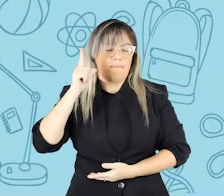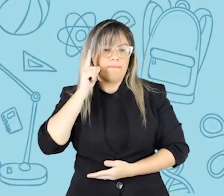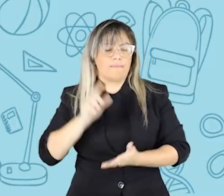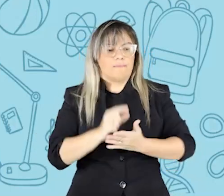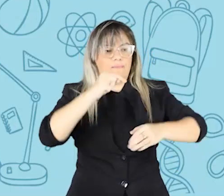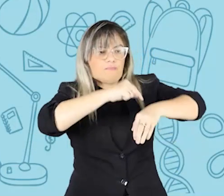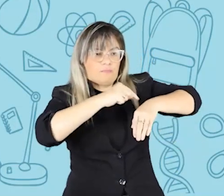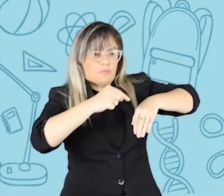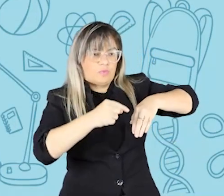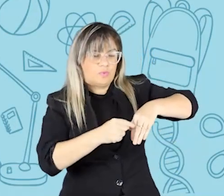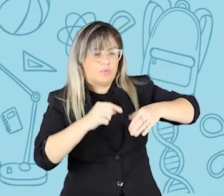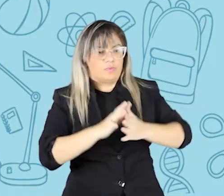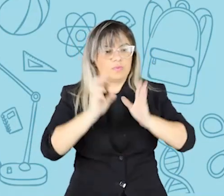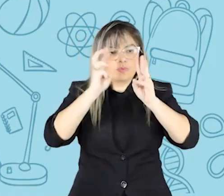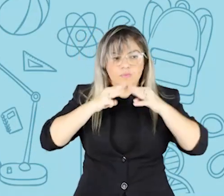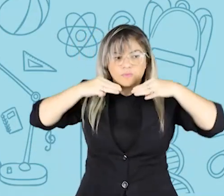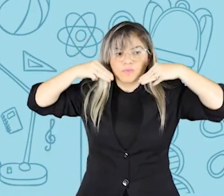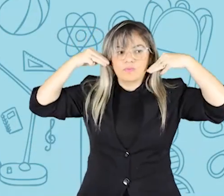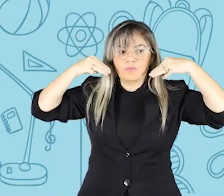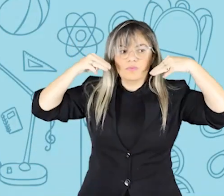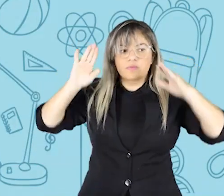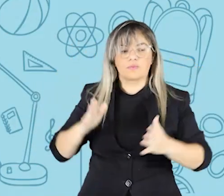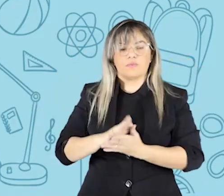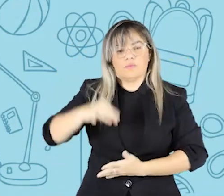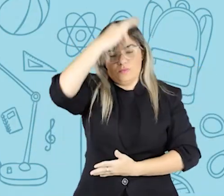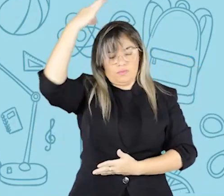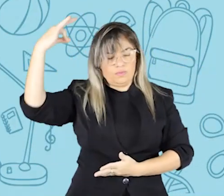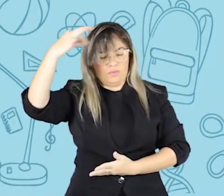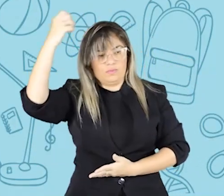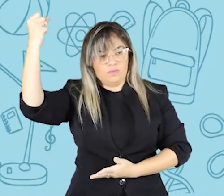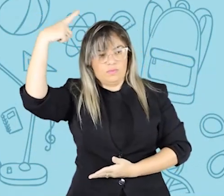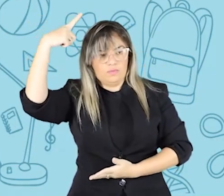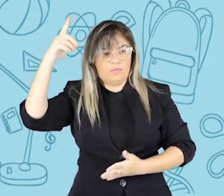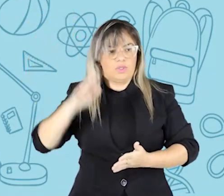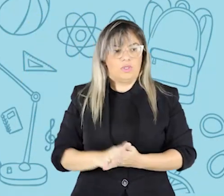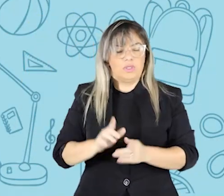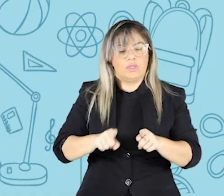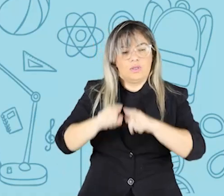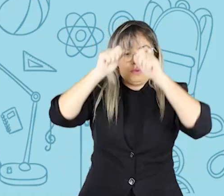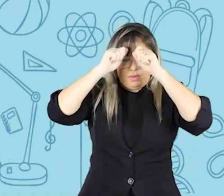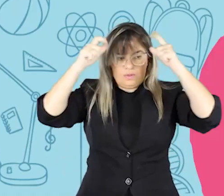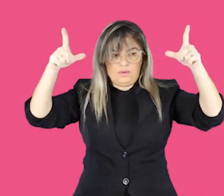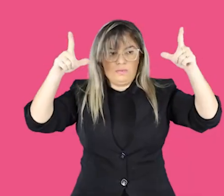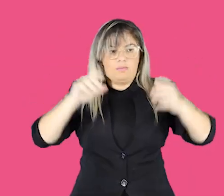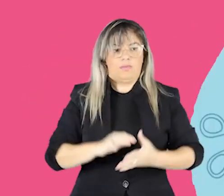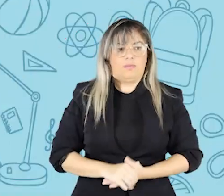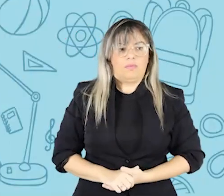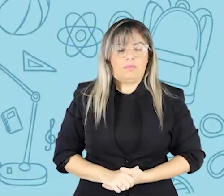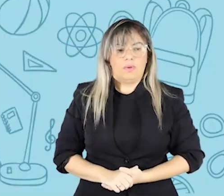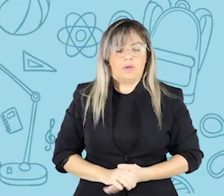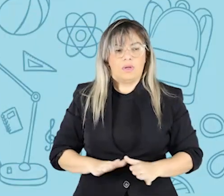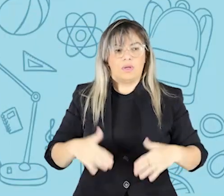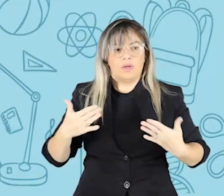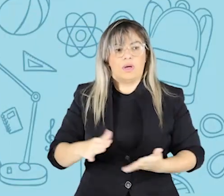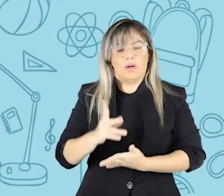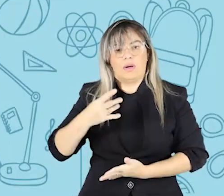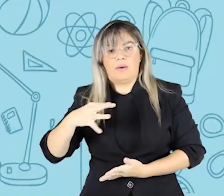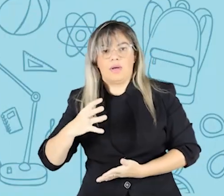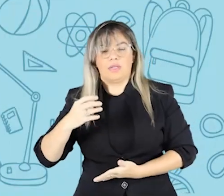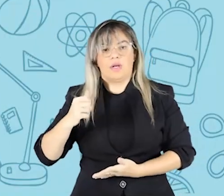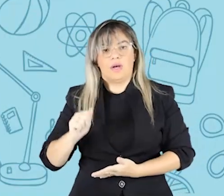Guiné Equatorial, Moçambique, São Tomé e Príncipe e Timor-Leste.